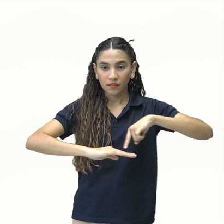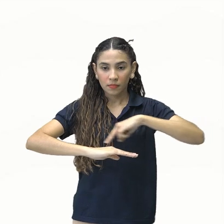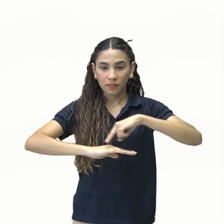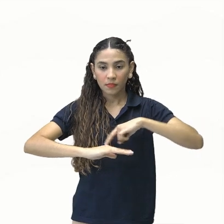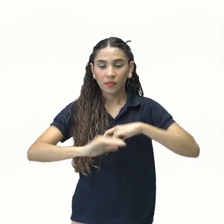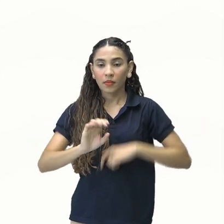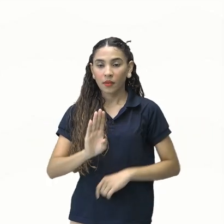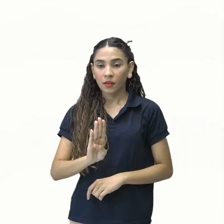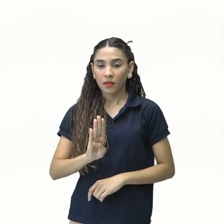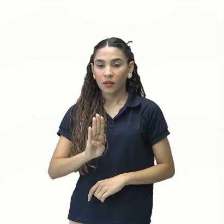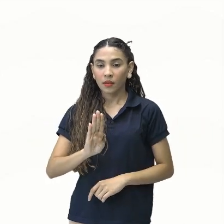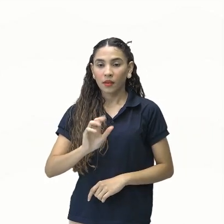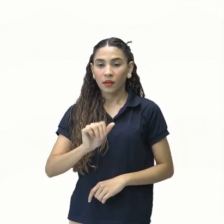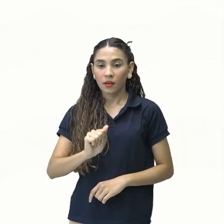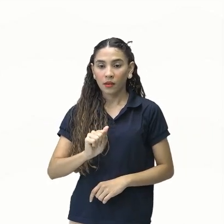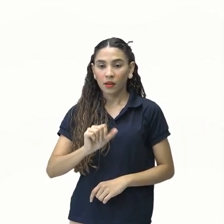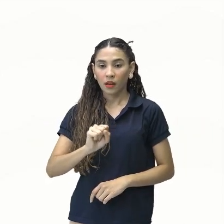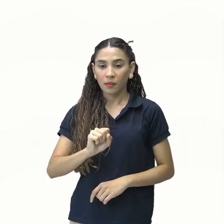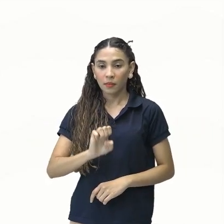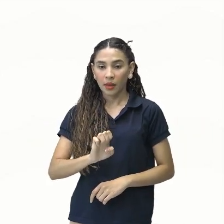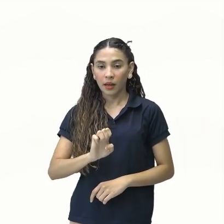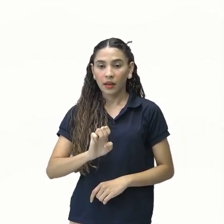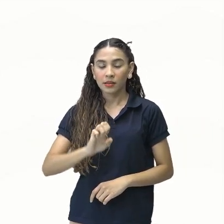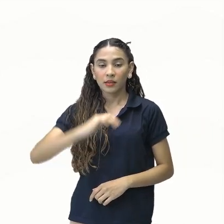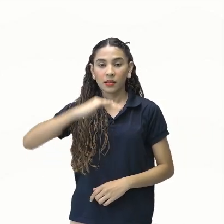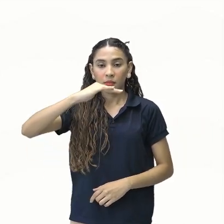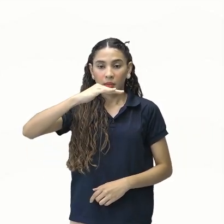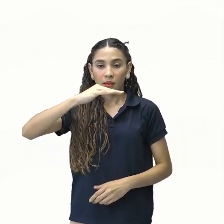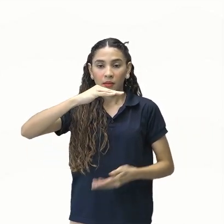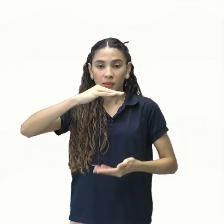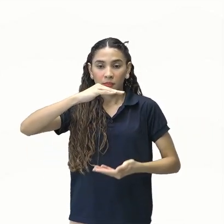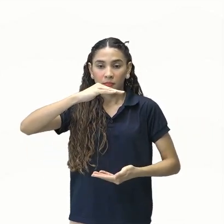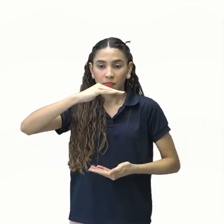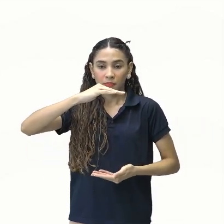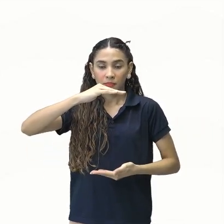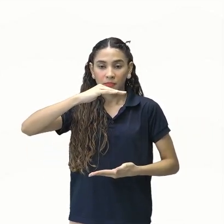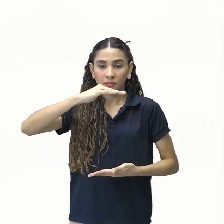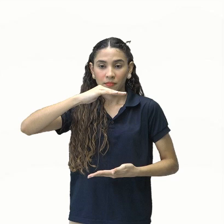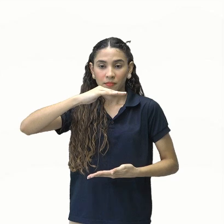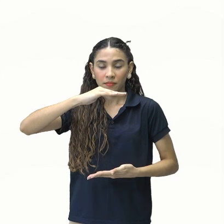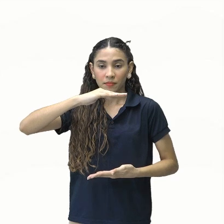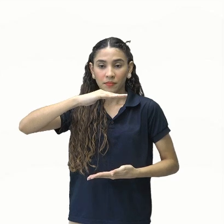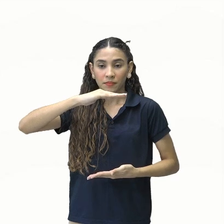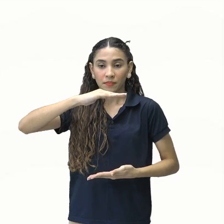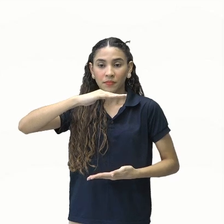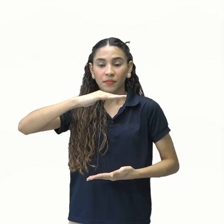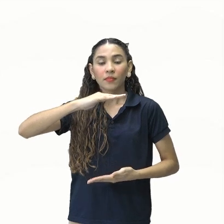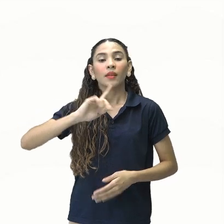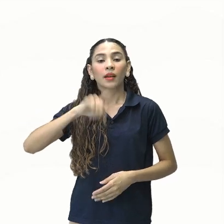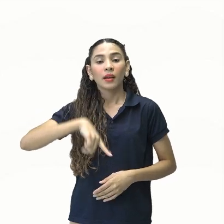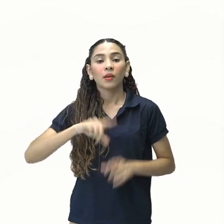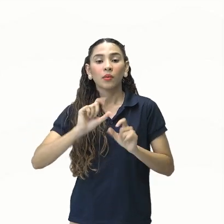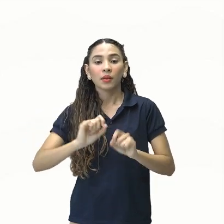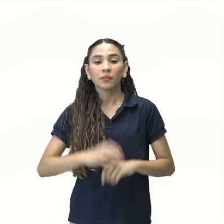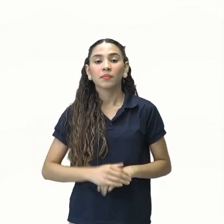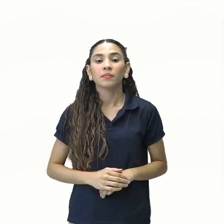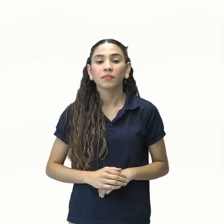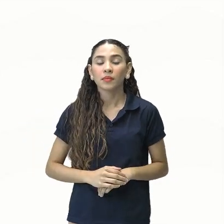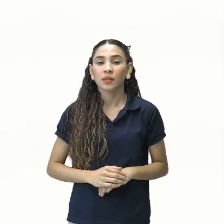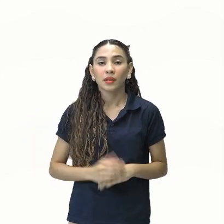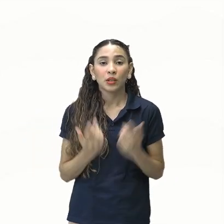tanto a base de cima como a base de baixo, né, são as